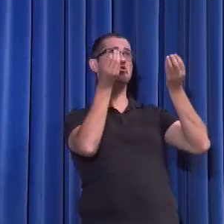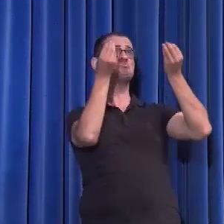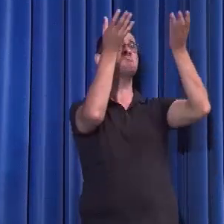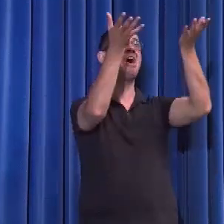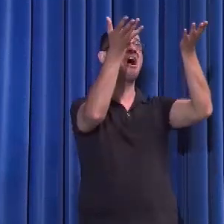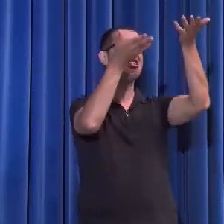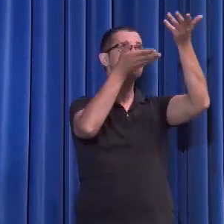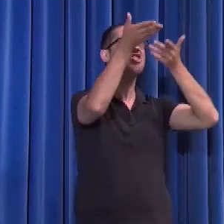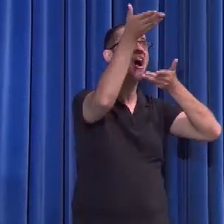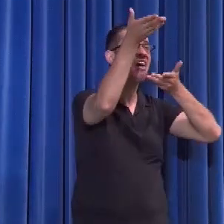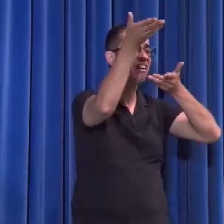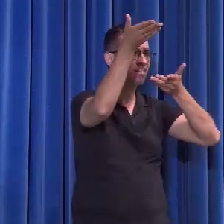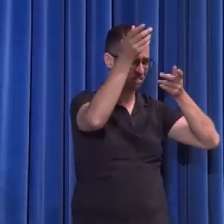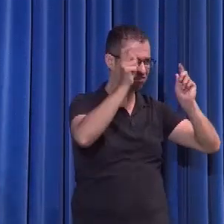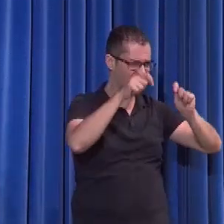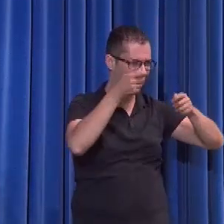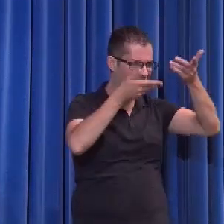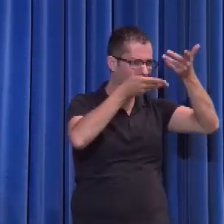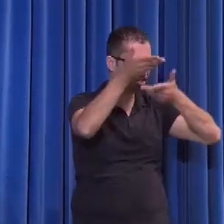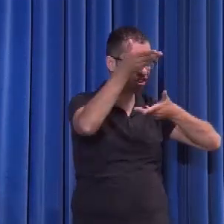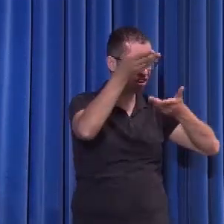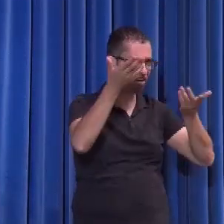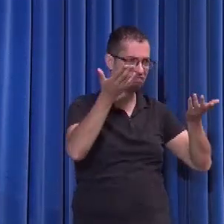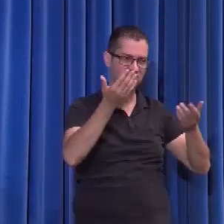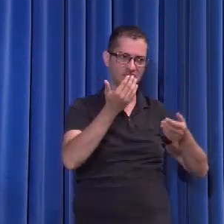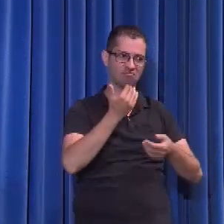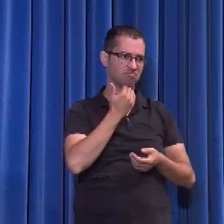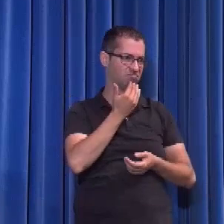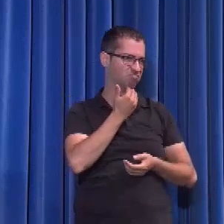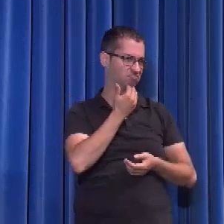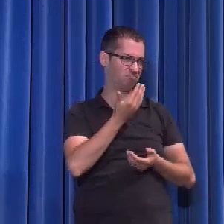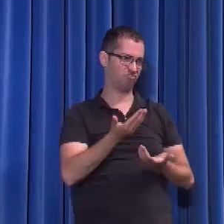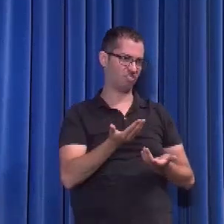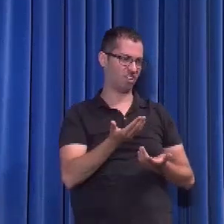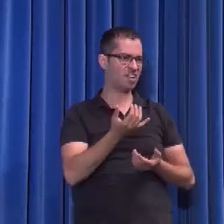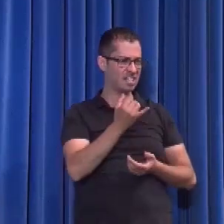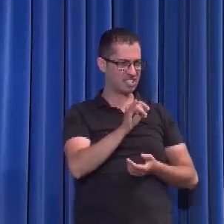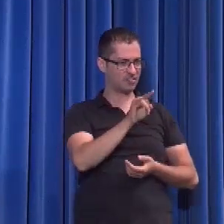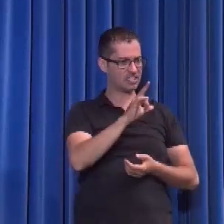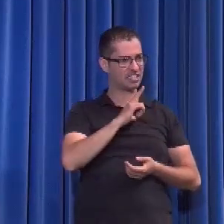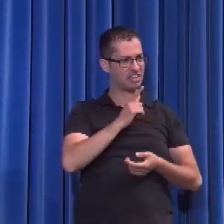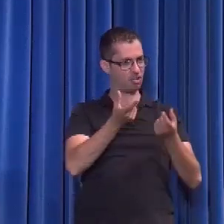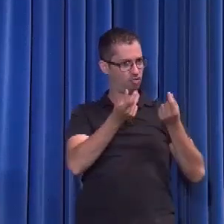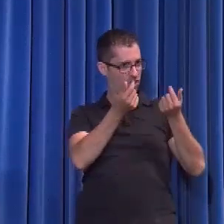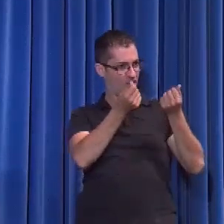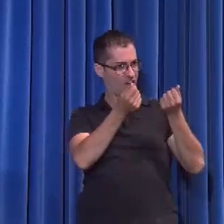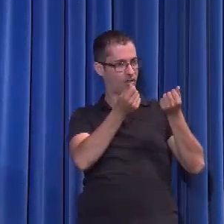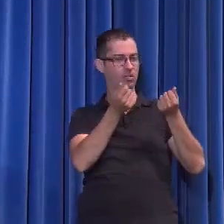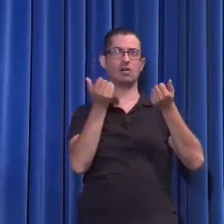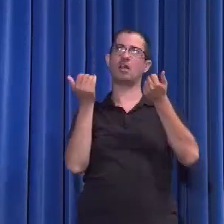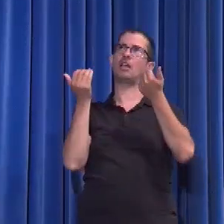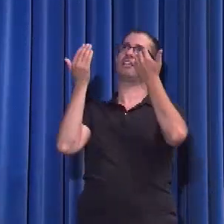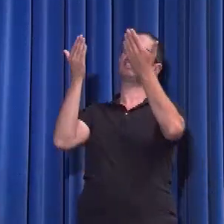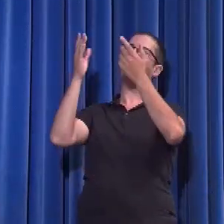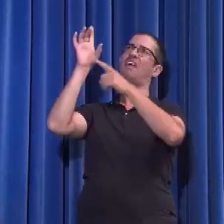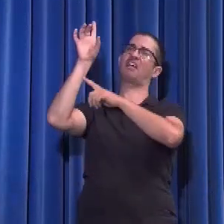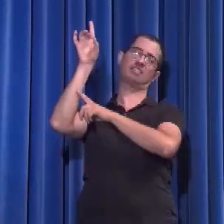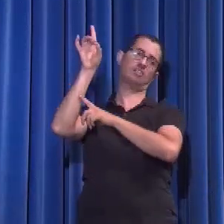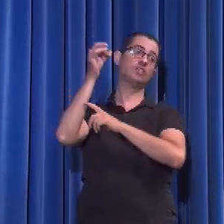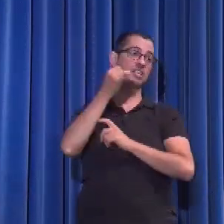Você tem muito dinheiro? Entregue ao Senhor. Confia a Ele as tuas finanças. Você tem pouco